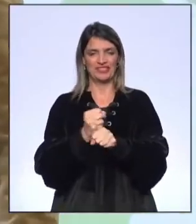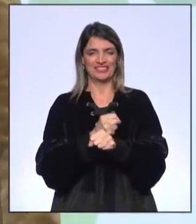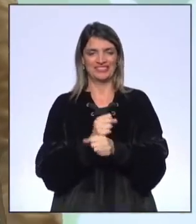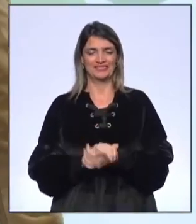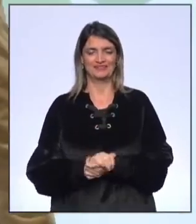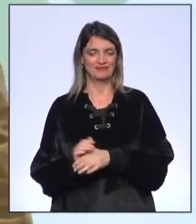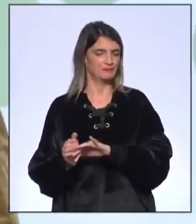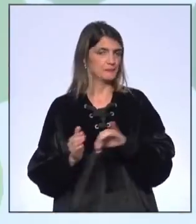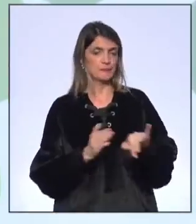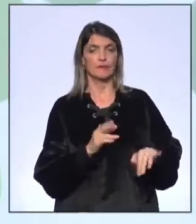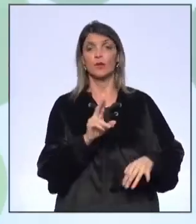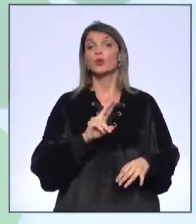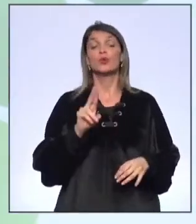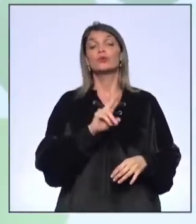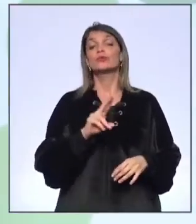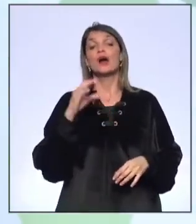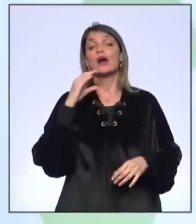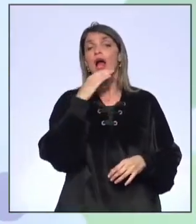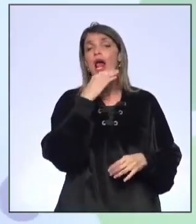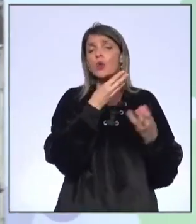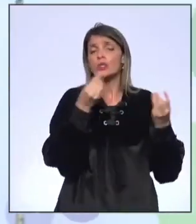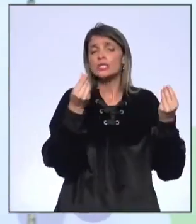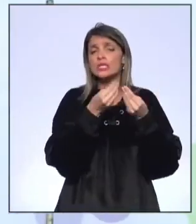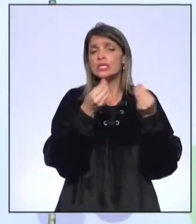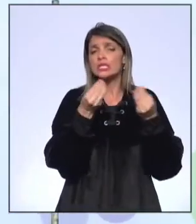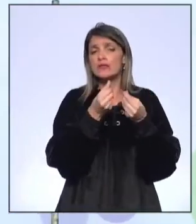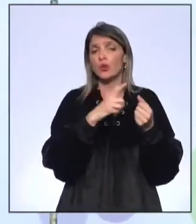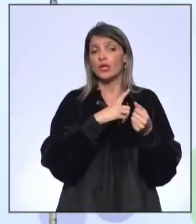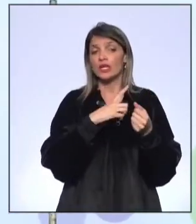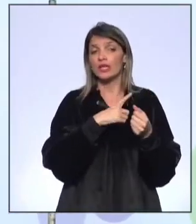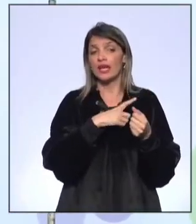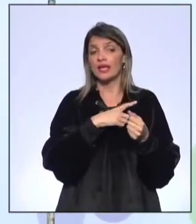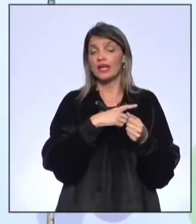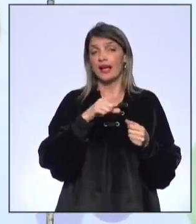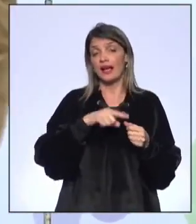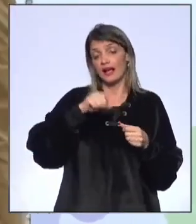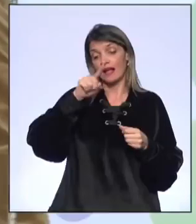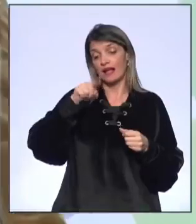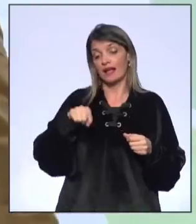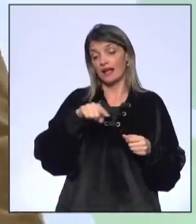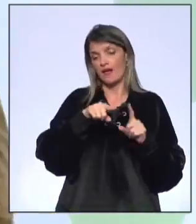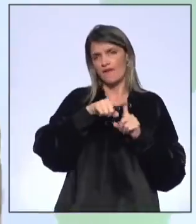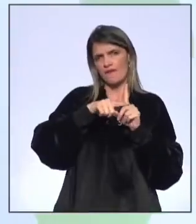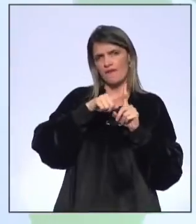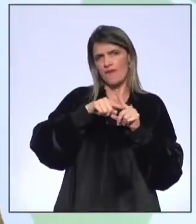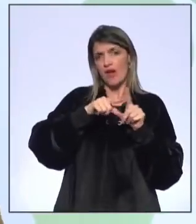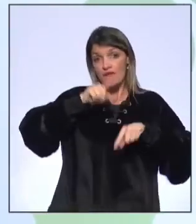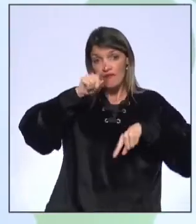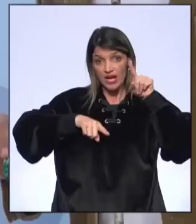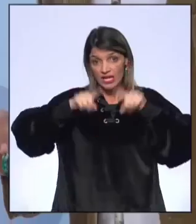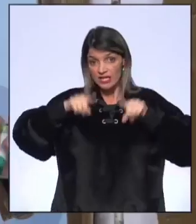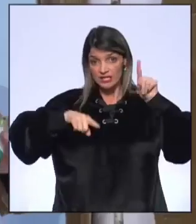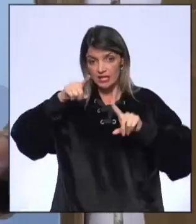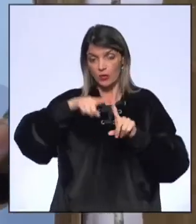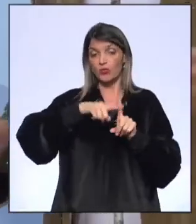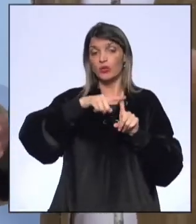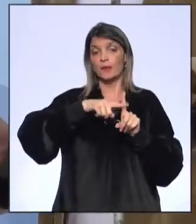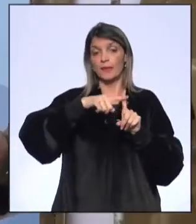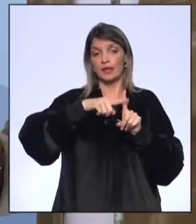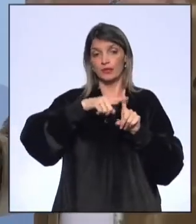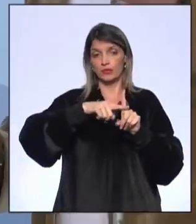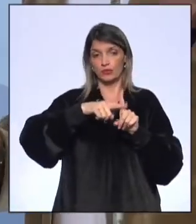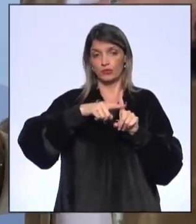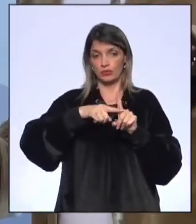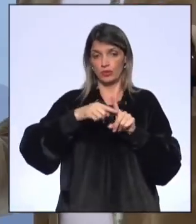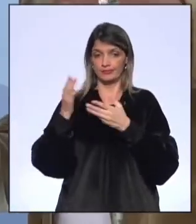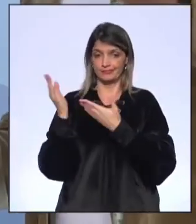equação do calor sensível? Quando só tiver o quê? Variação de temperatura, tá? Isso é importante saber. Então você vai lá,